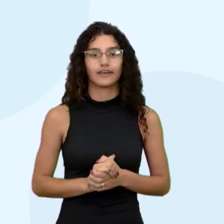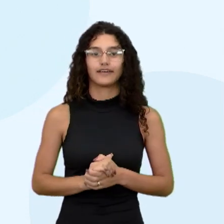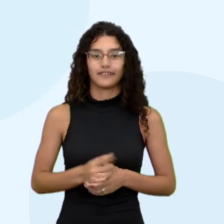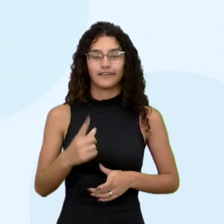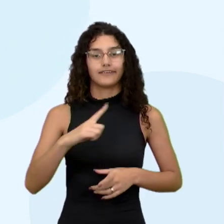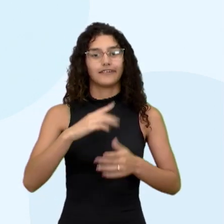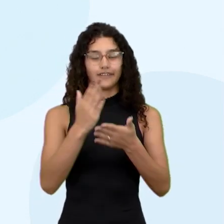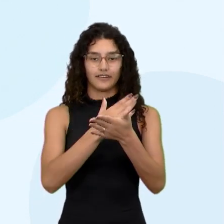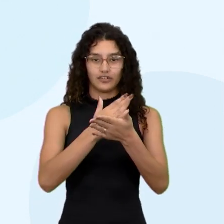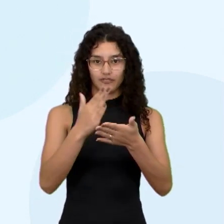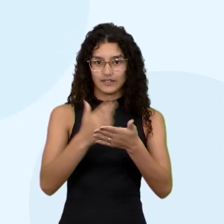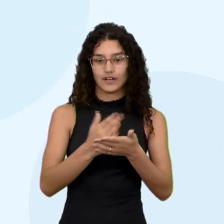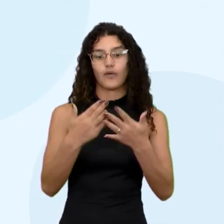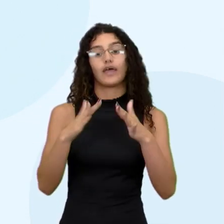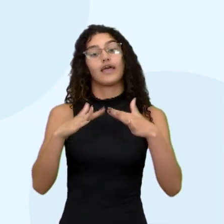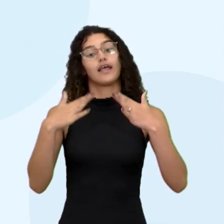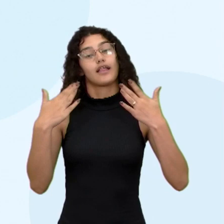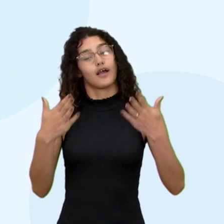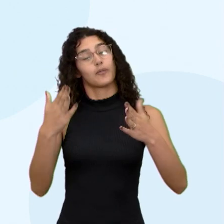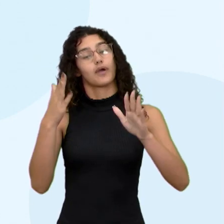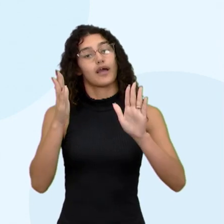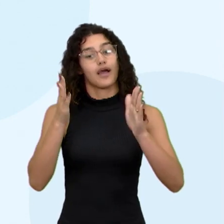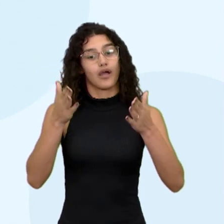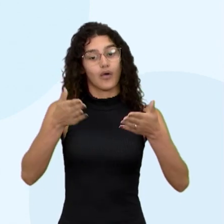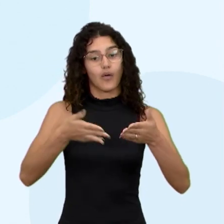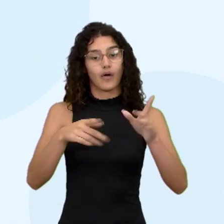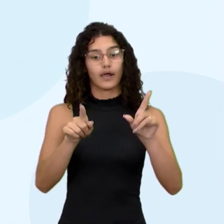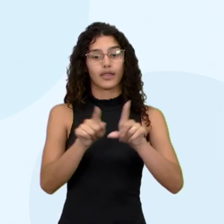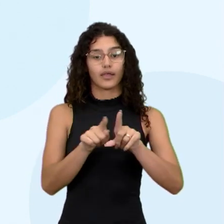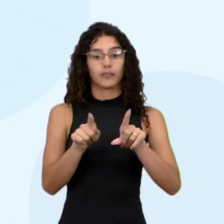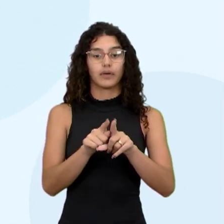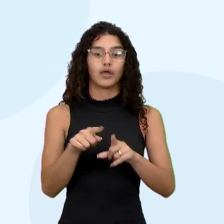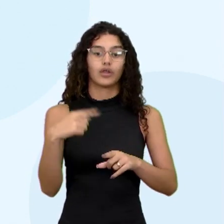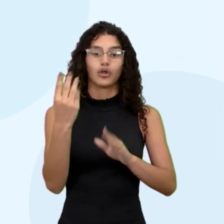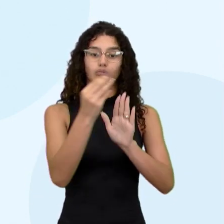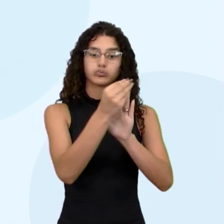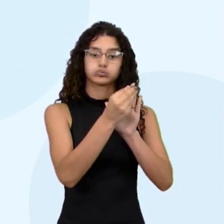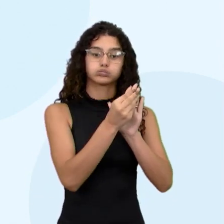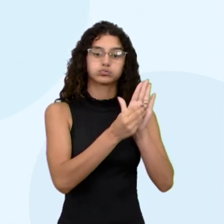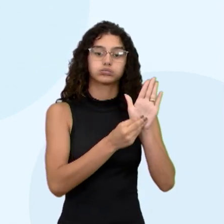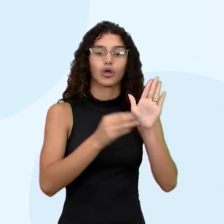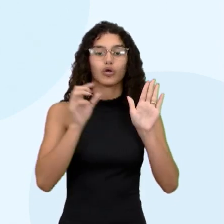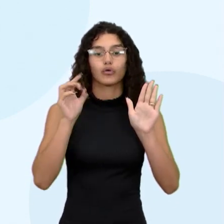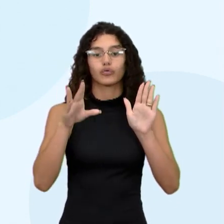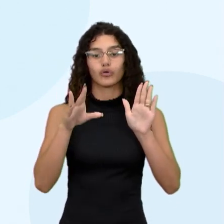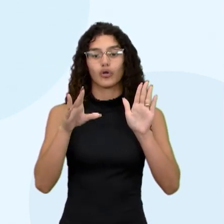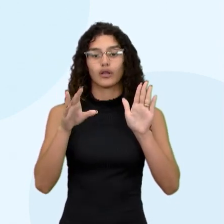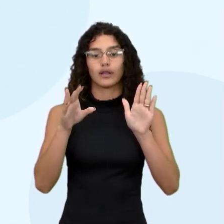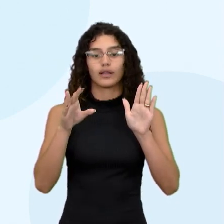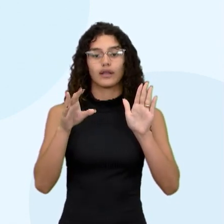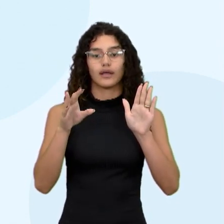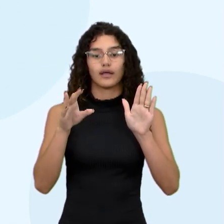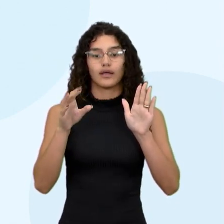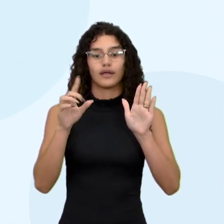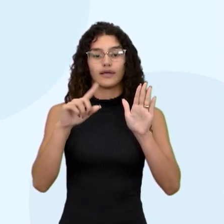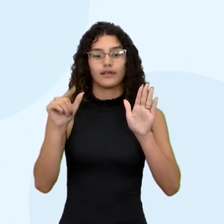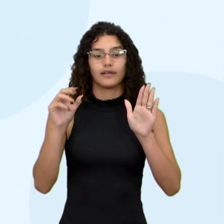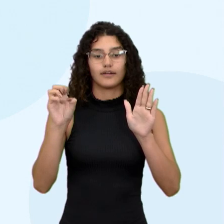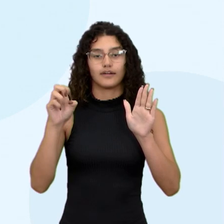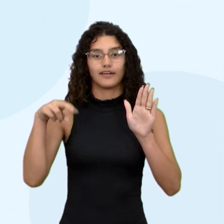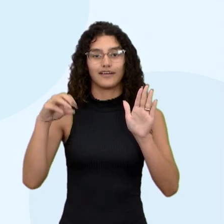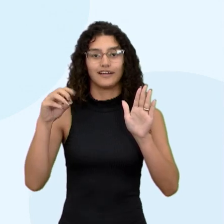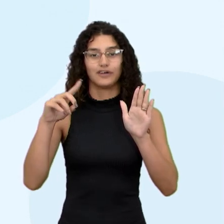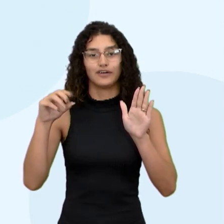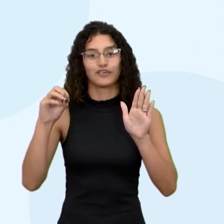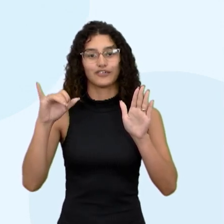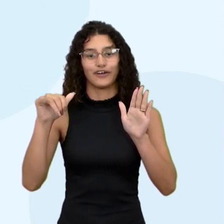uma divisão, e nessa época especificamente, nós colocamos somente na era Cenozoica, né? A partir mais